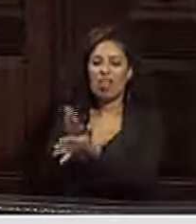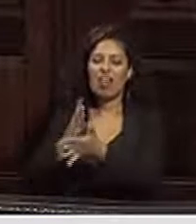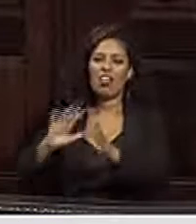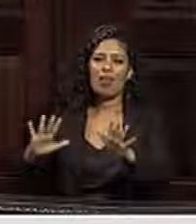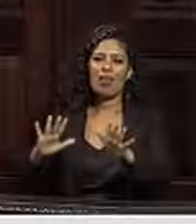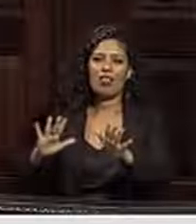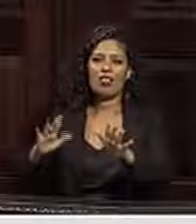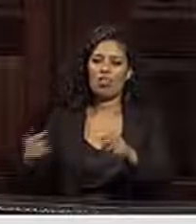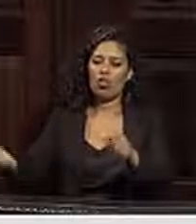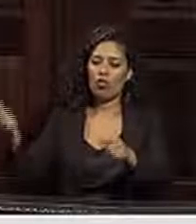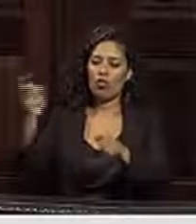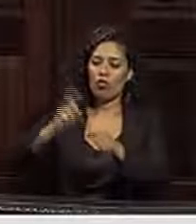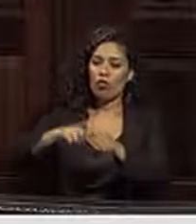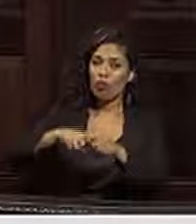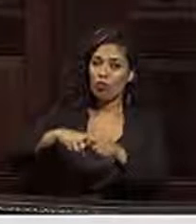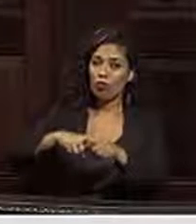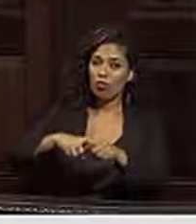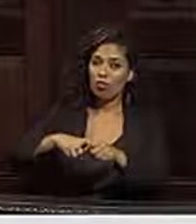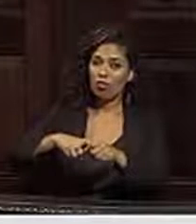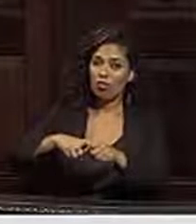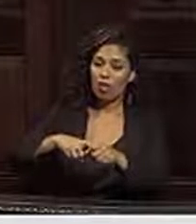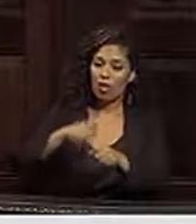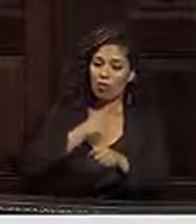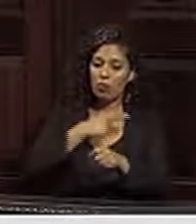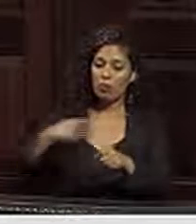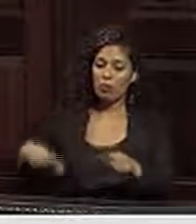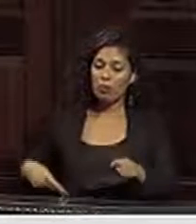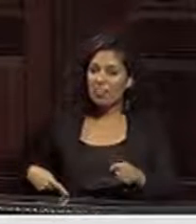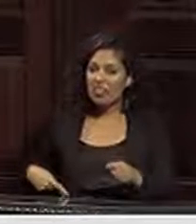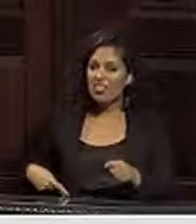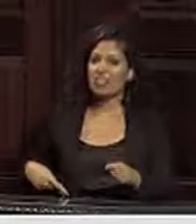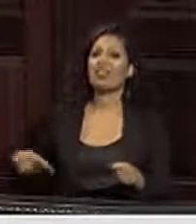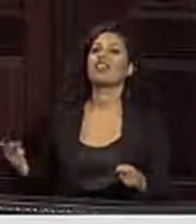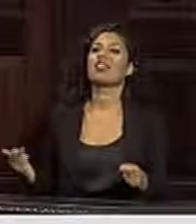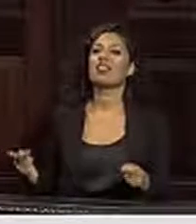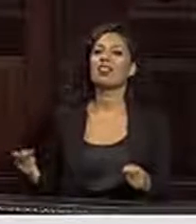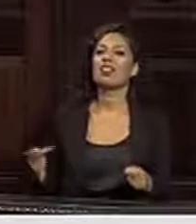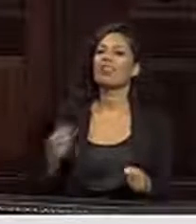tem a coragem de fazer essa leitura,